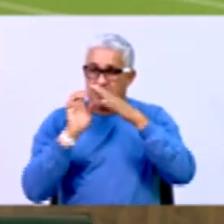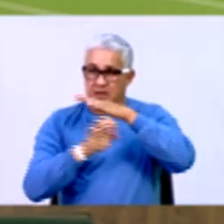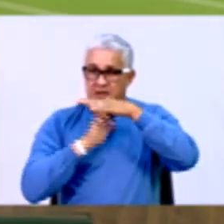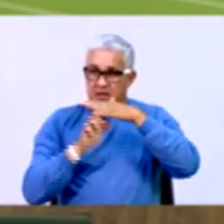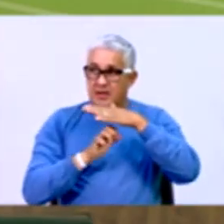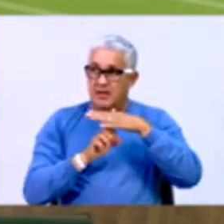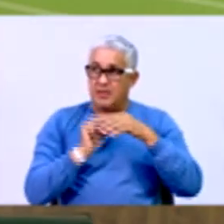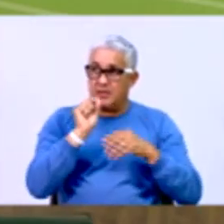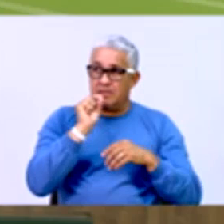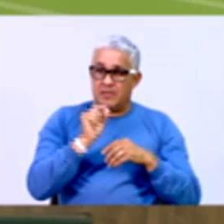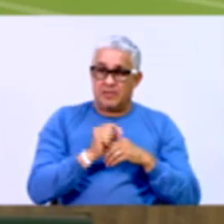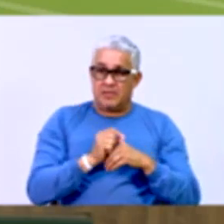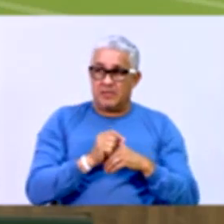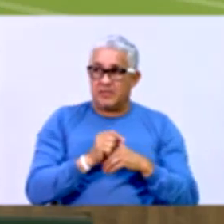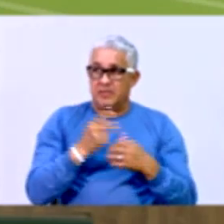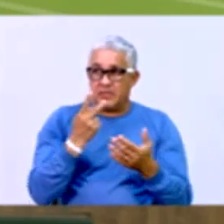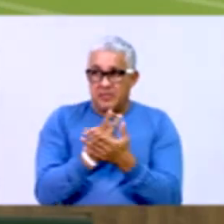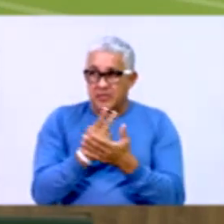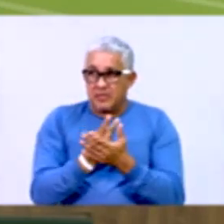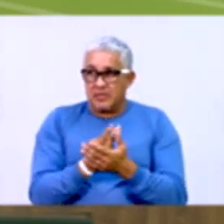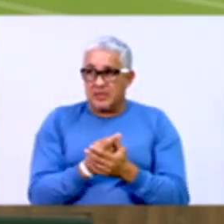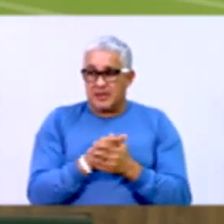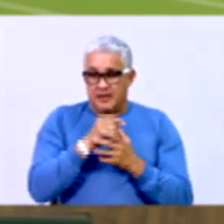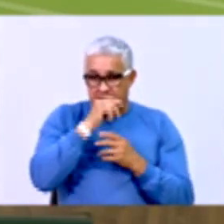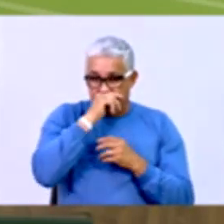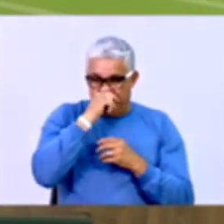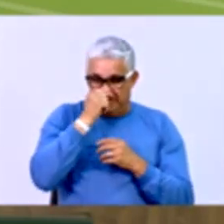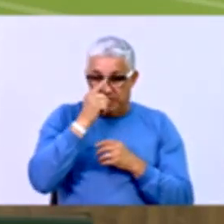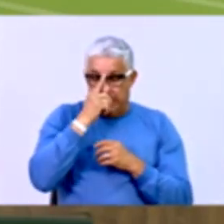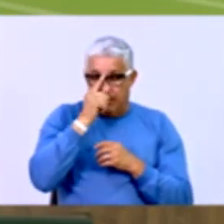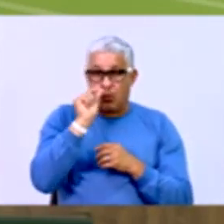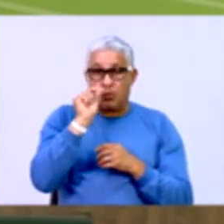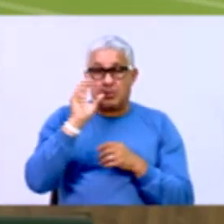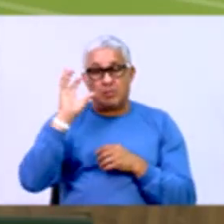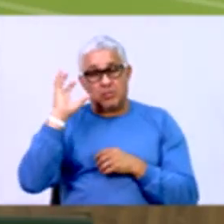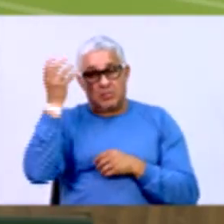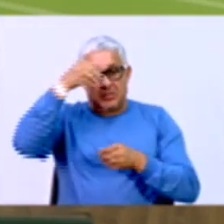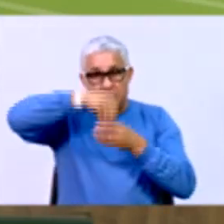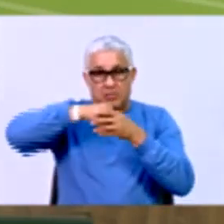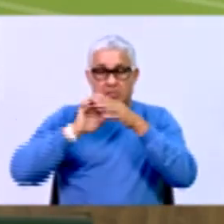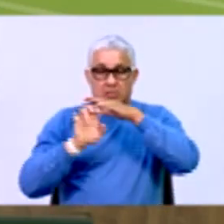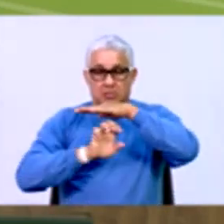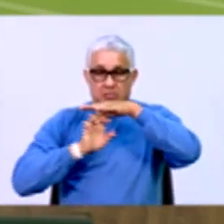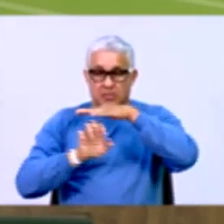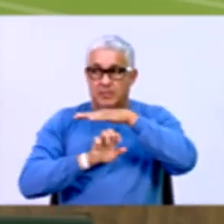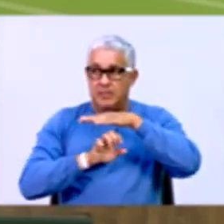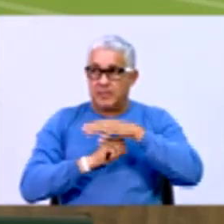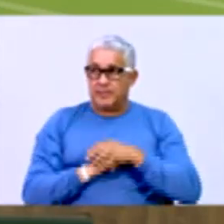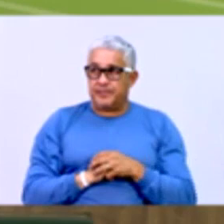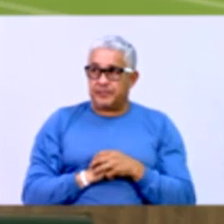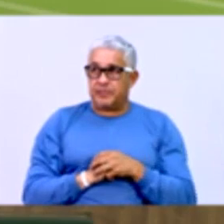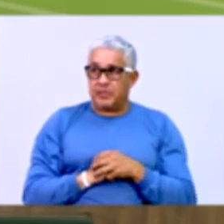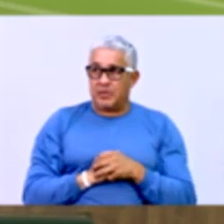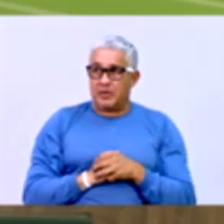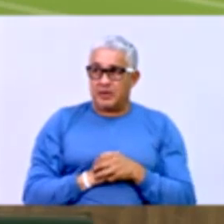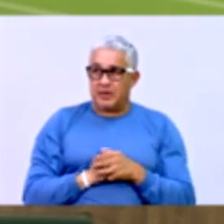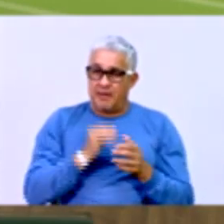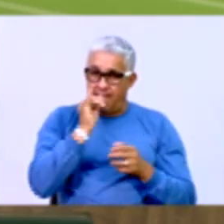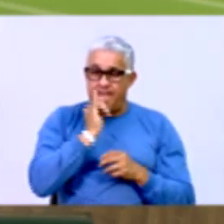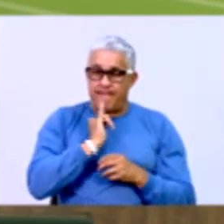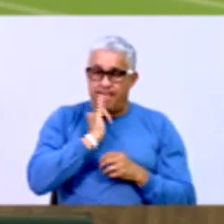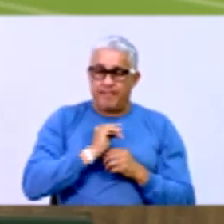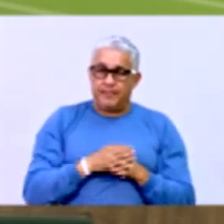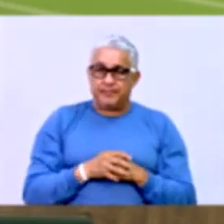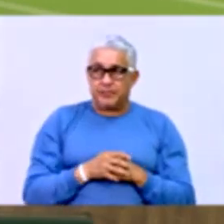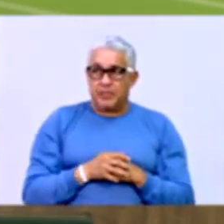É enxergar exatamente o que está acontecendo na empresa, né? Vamos botar um exemplo